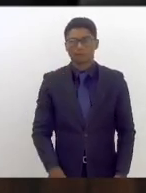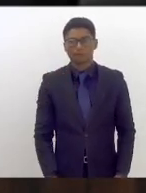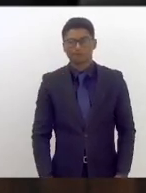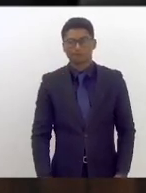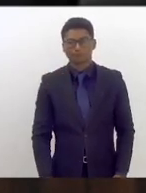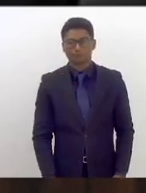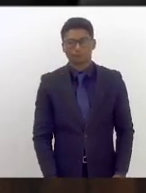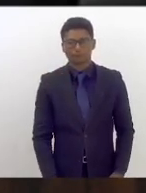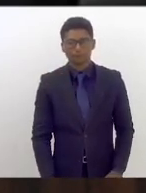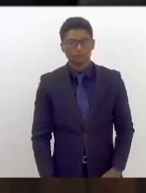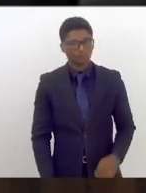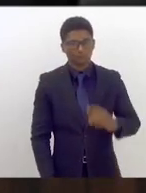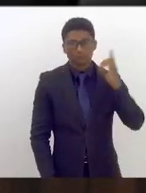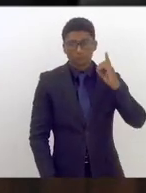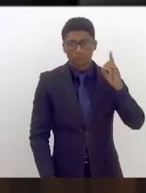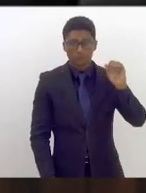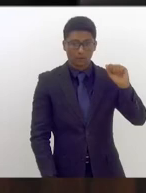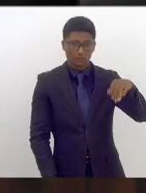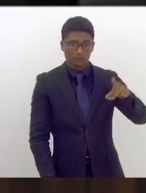Corrêa